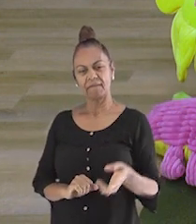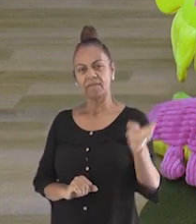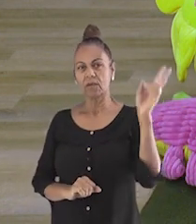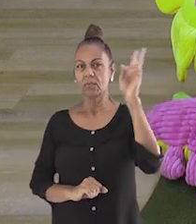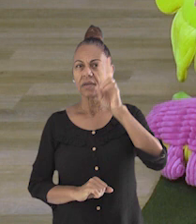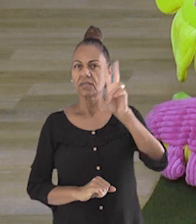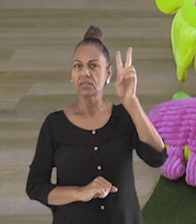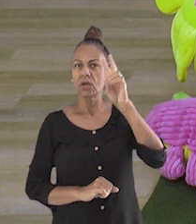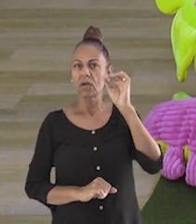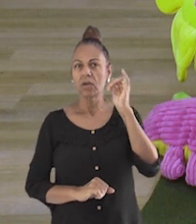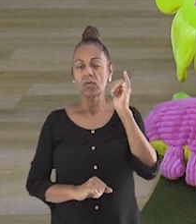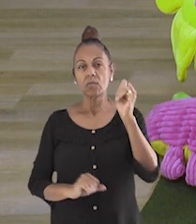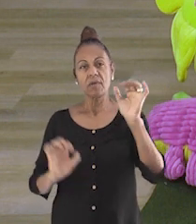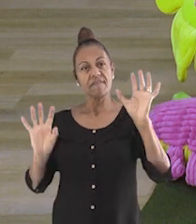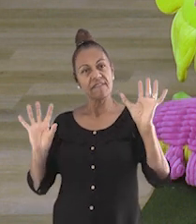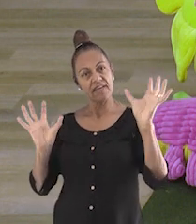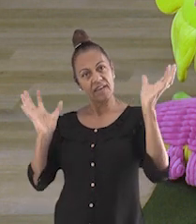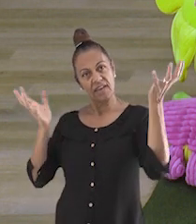Jardim.